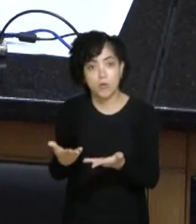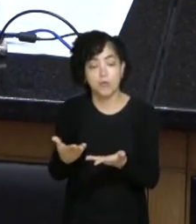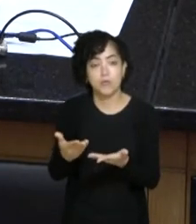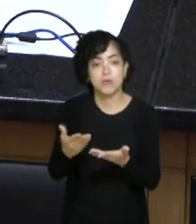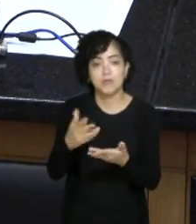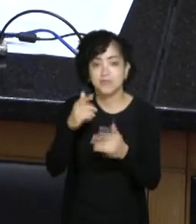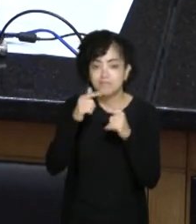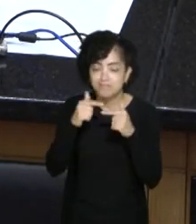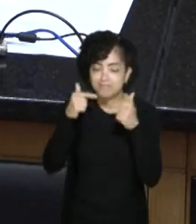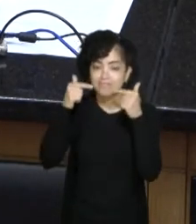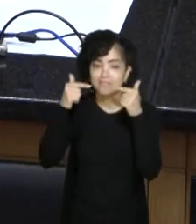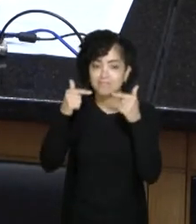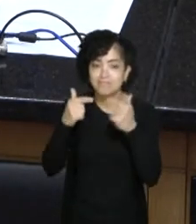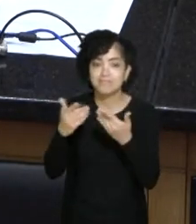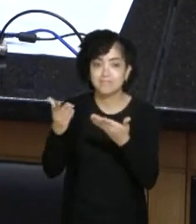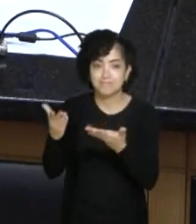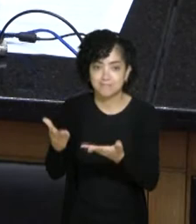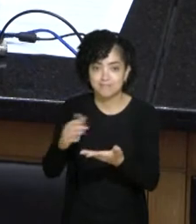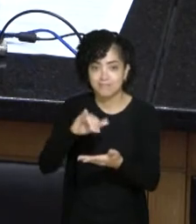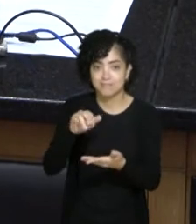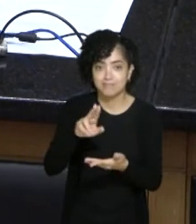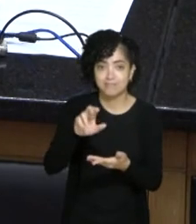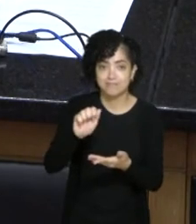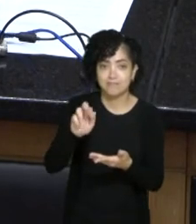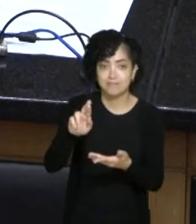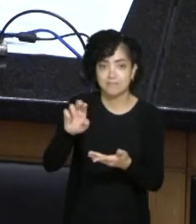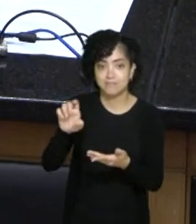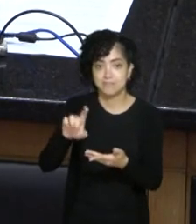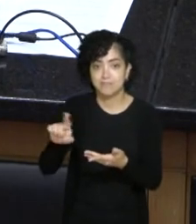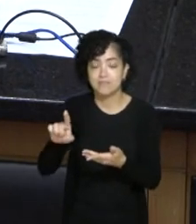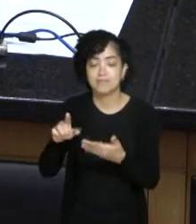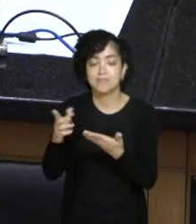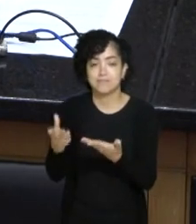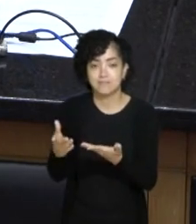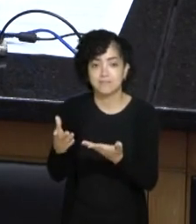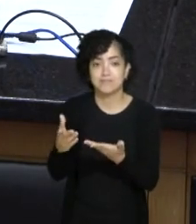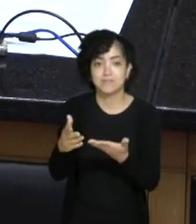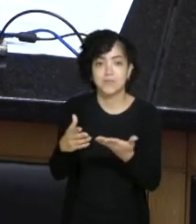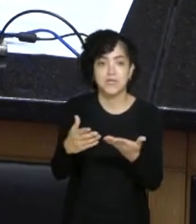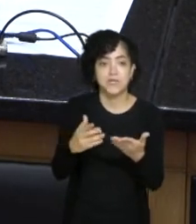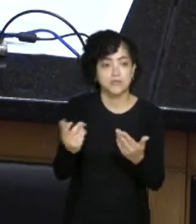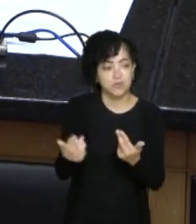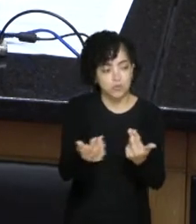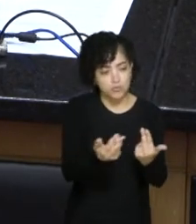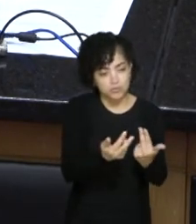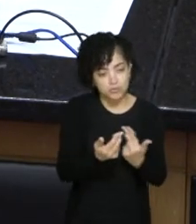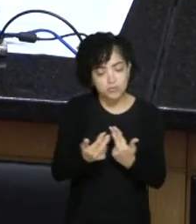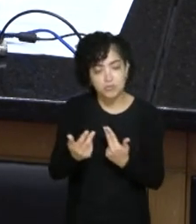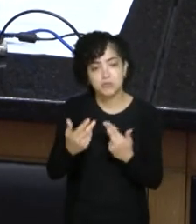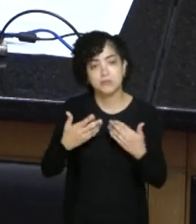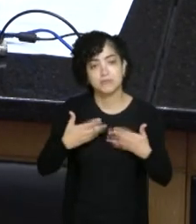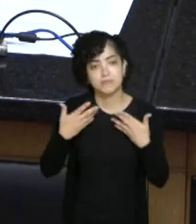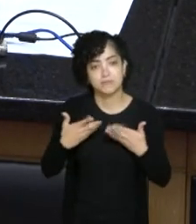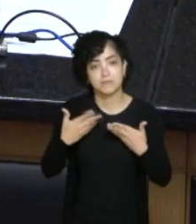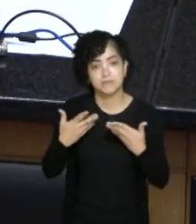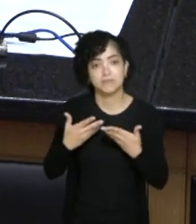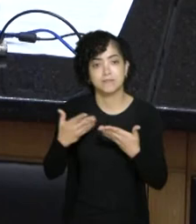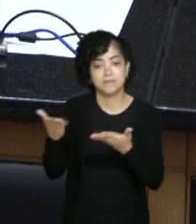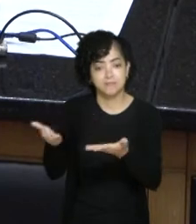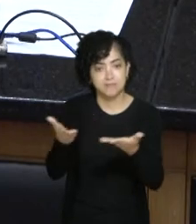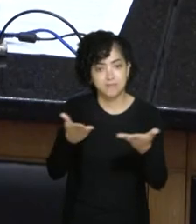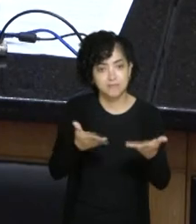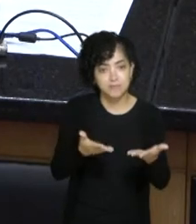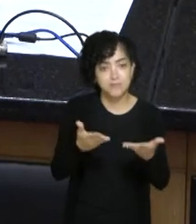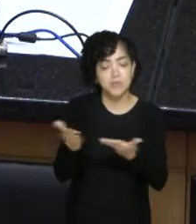que nos deixou aqui também o Juarez, um dos teus padrinhos. Acho que estamos todos por igual, inebriados pela chegada de um